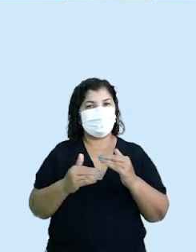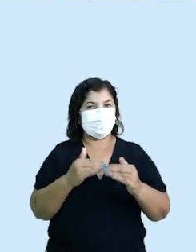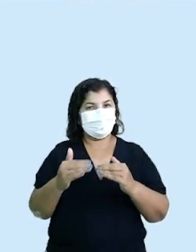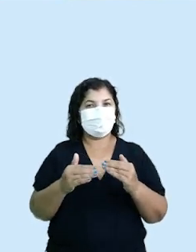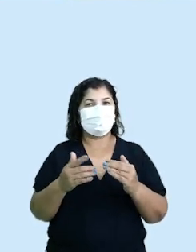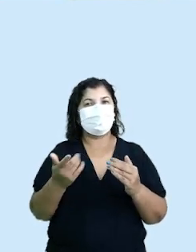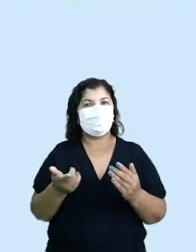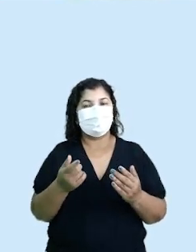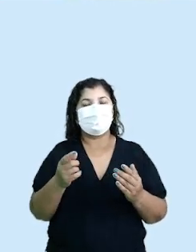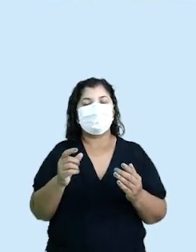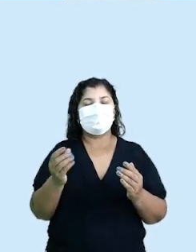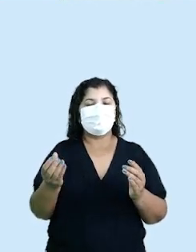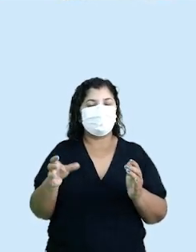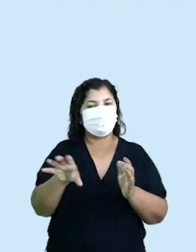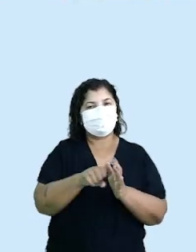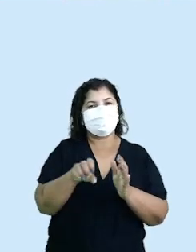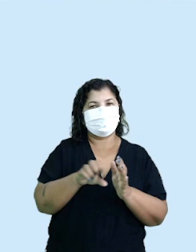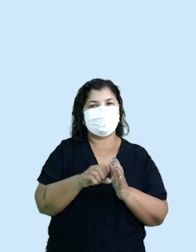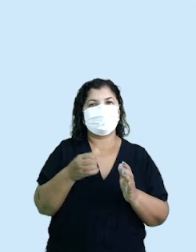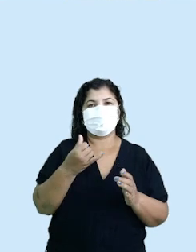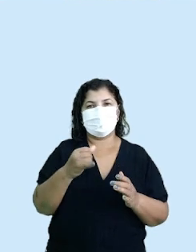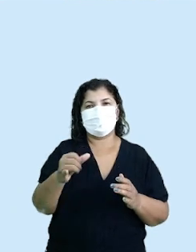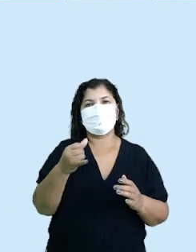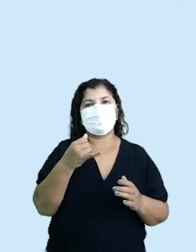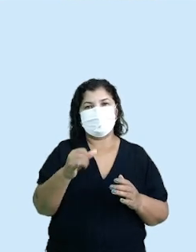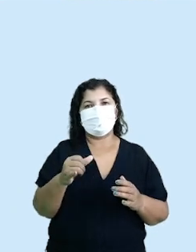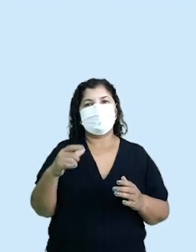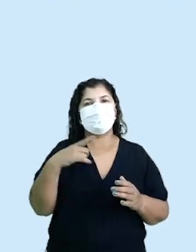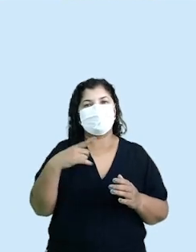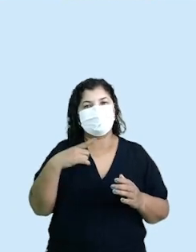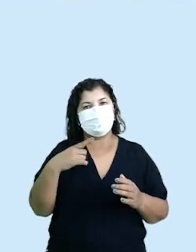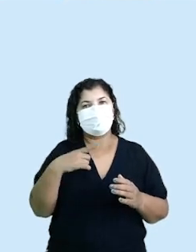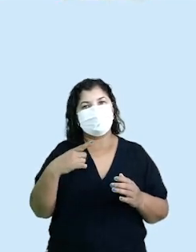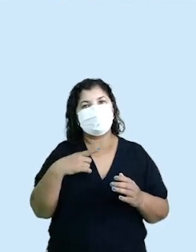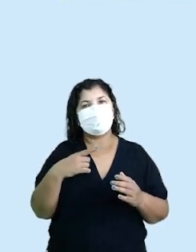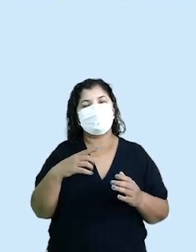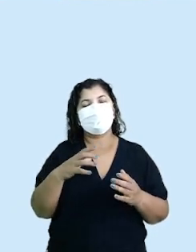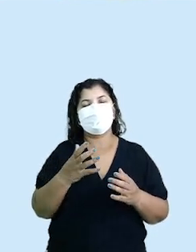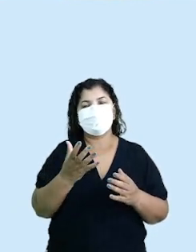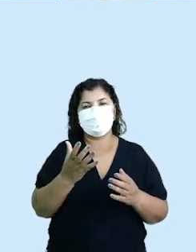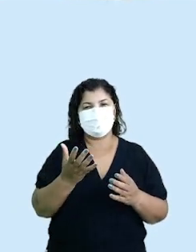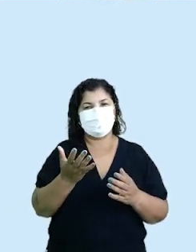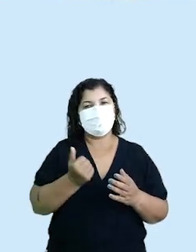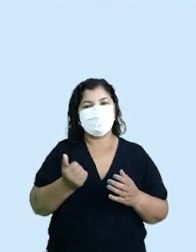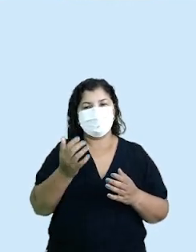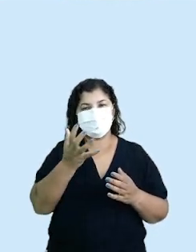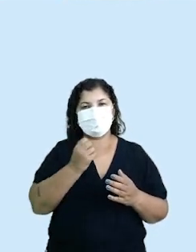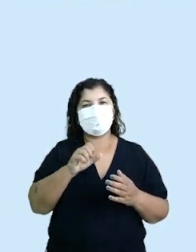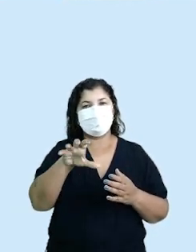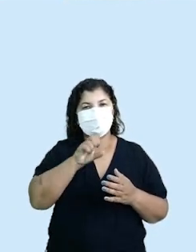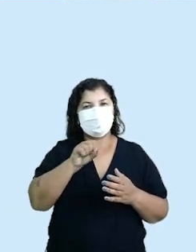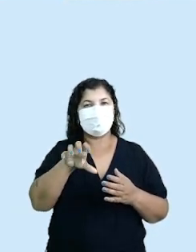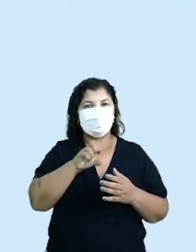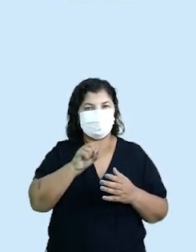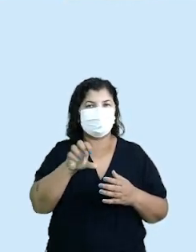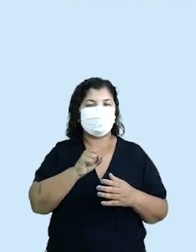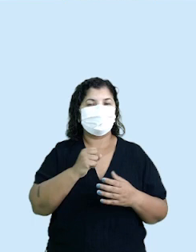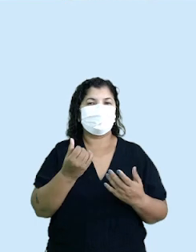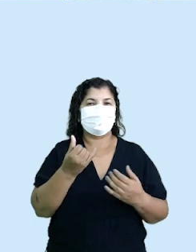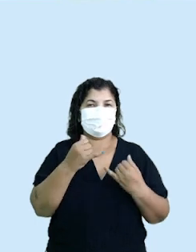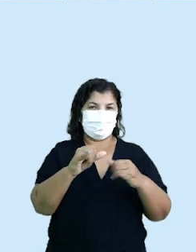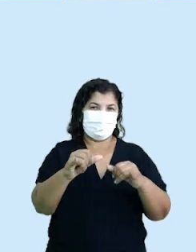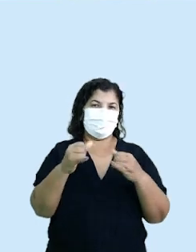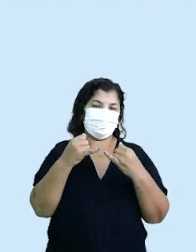invés de produzir energia, ele, na verdade, acaba consumindo energia para acontecer. Então, se você quiser